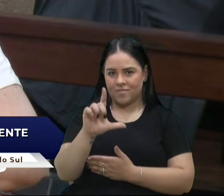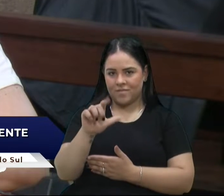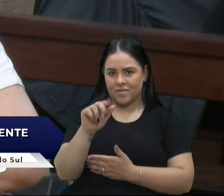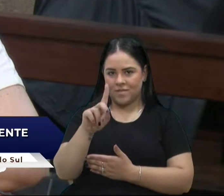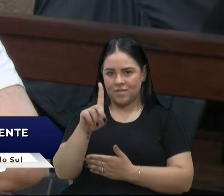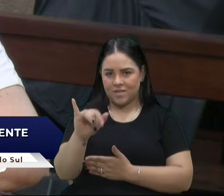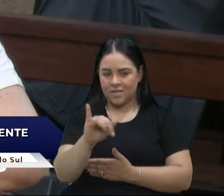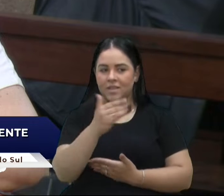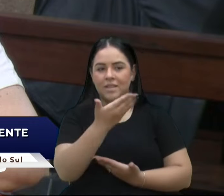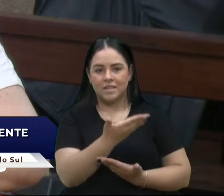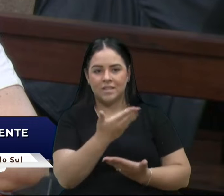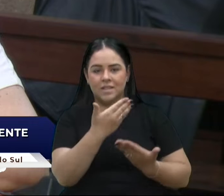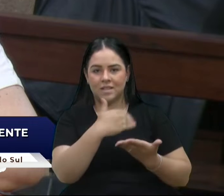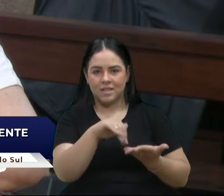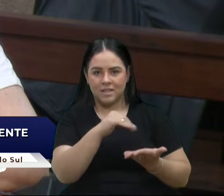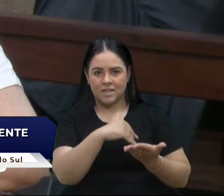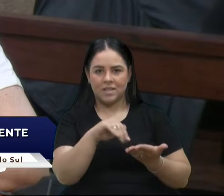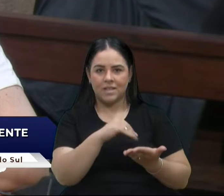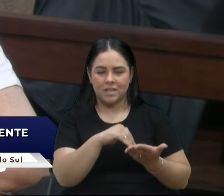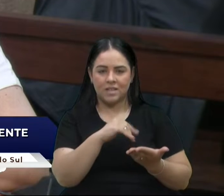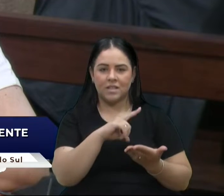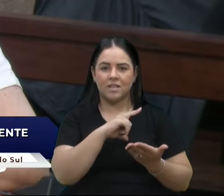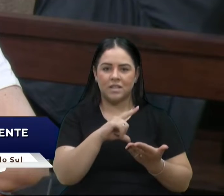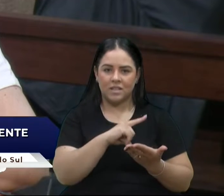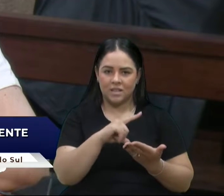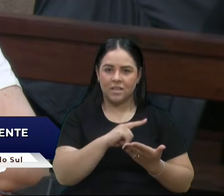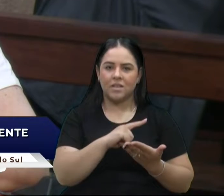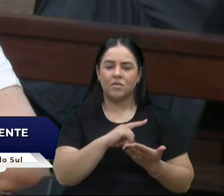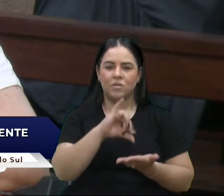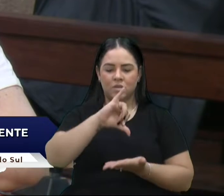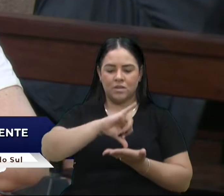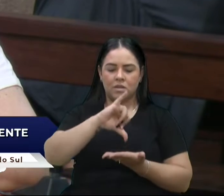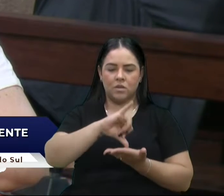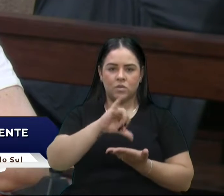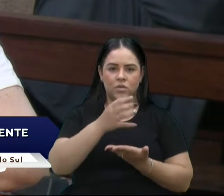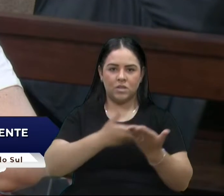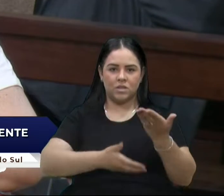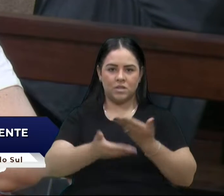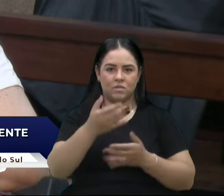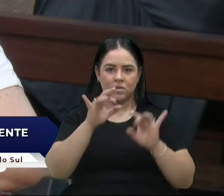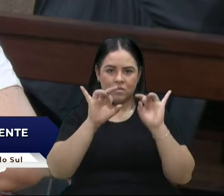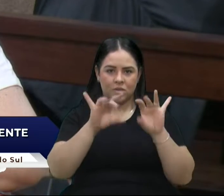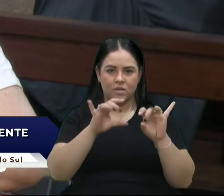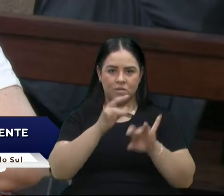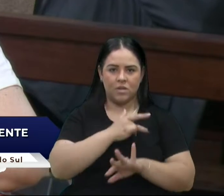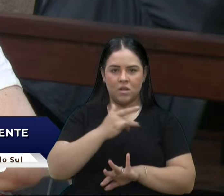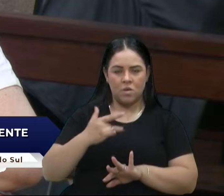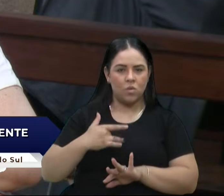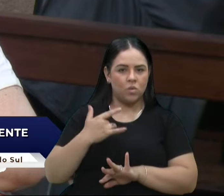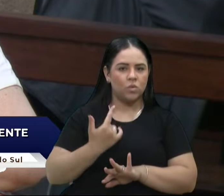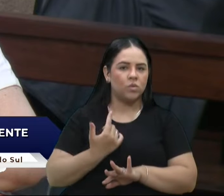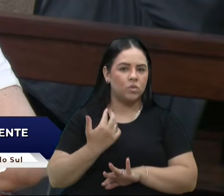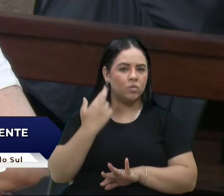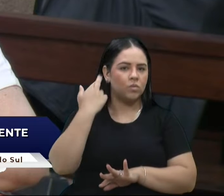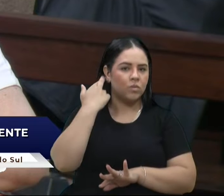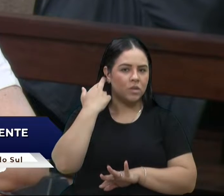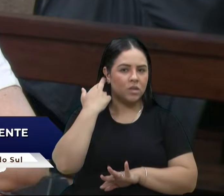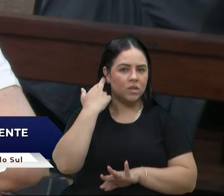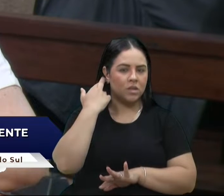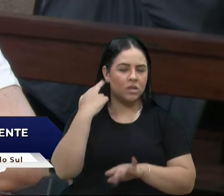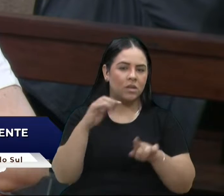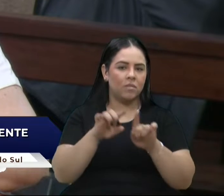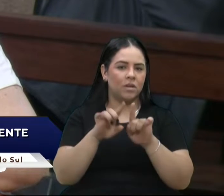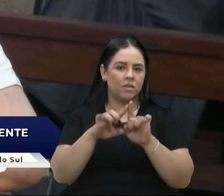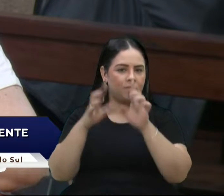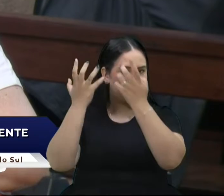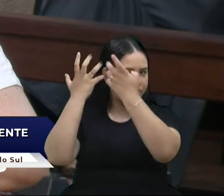secretária, de um CER, que é um centro de atenção especializado em saúde auditiva e intelectual, que não tem na